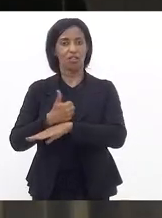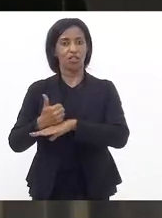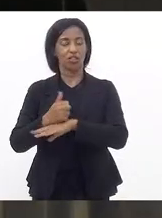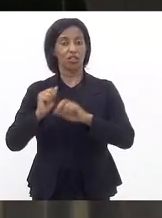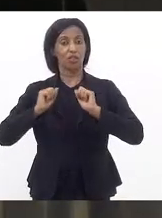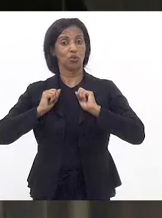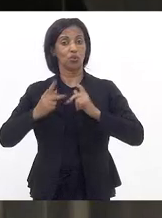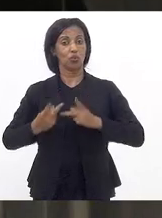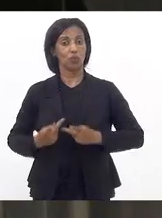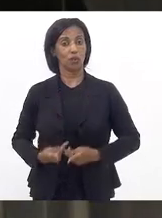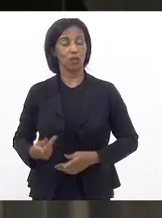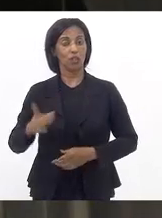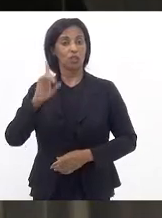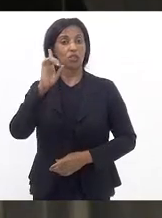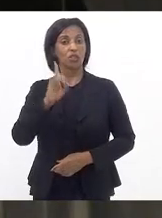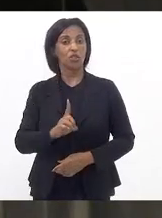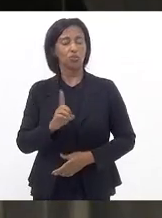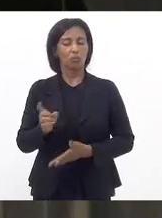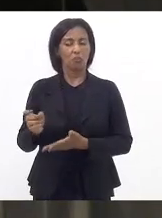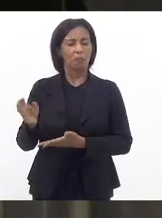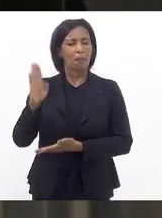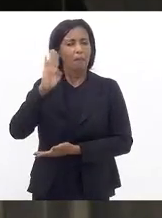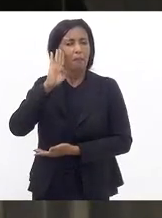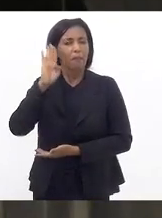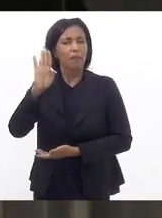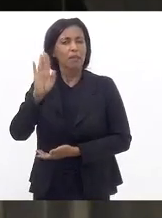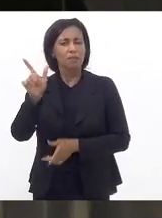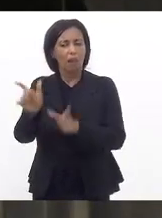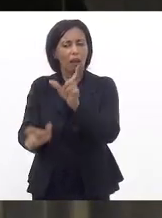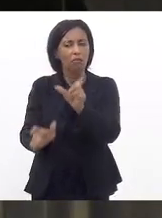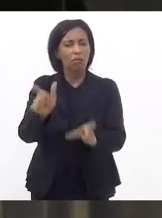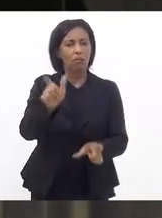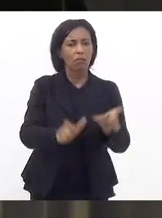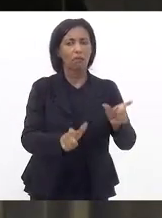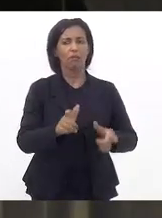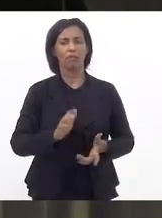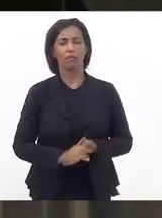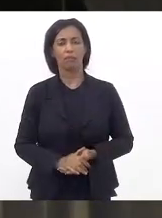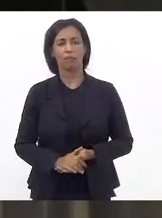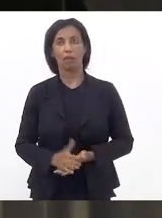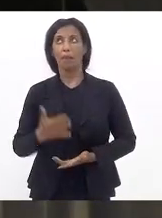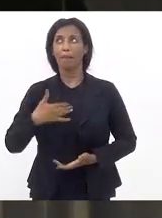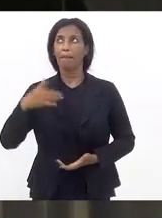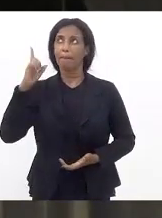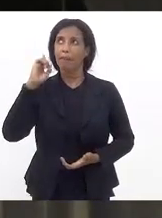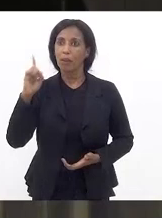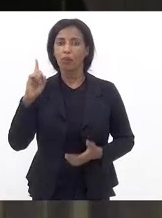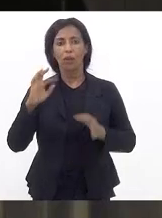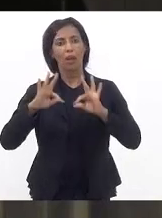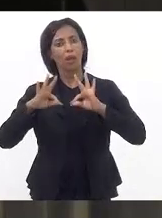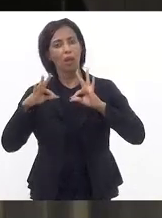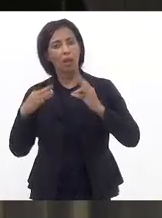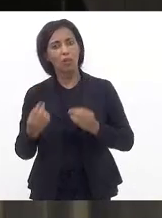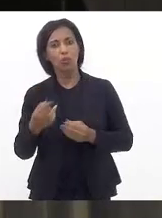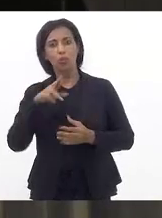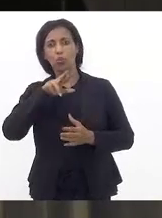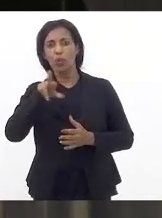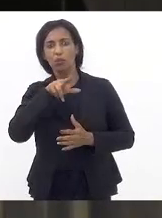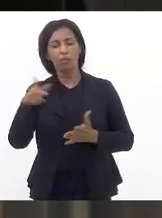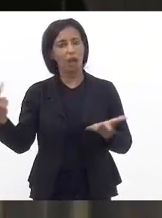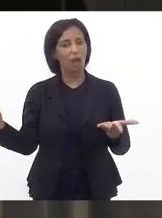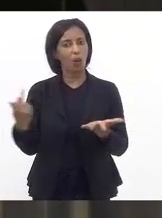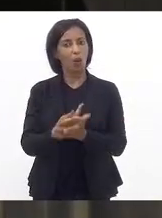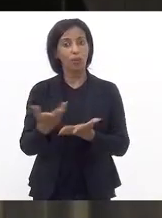humana e os direitos fundamentais das pessoas meu Deus é tudo que não está